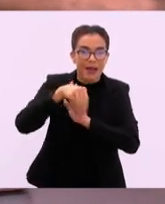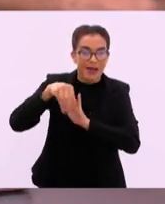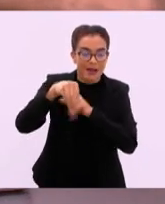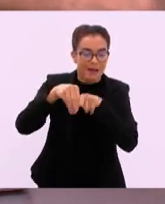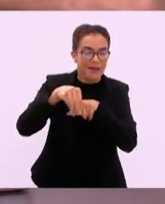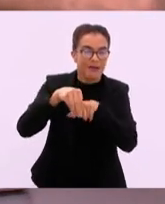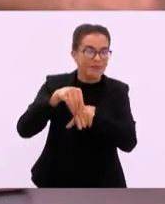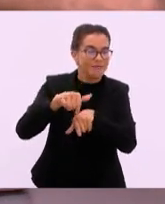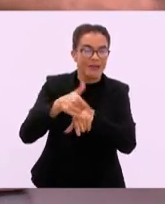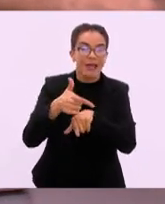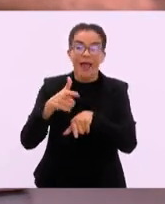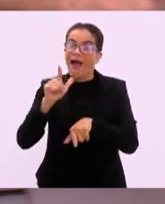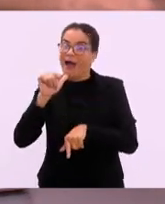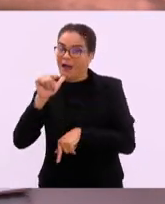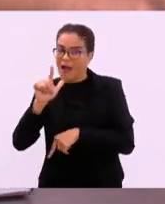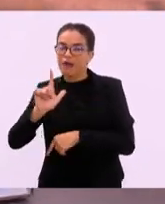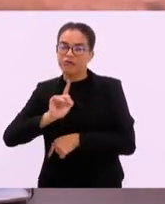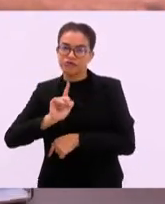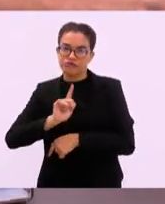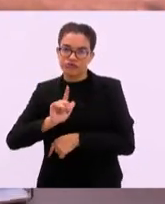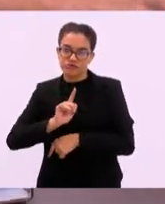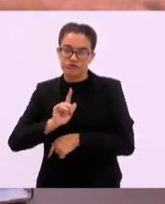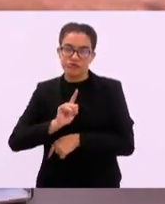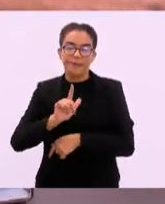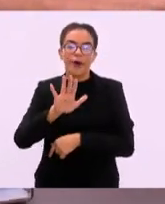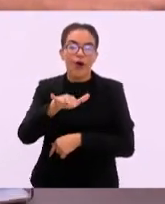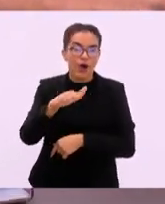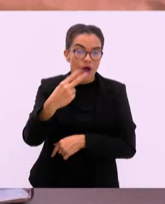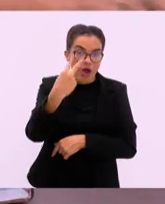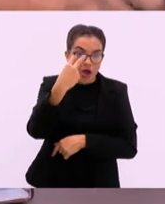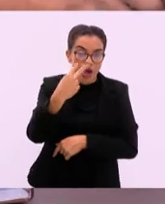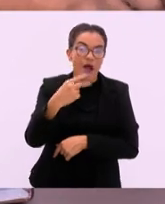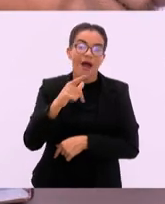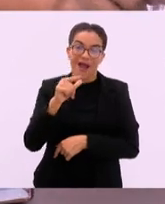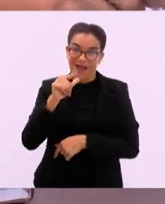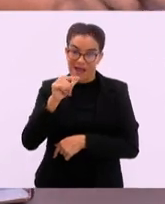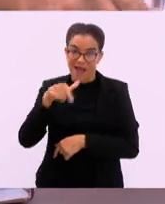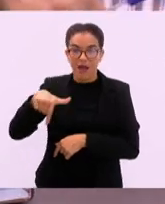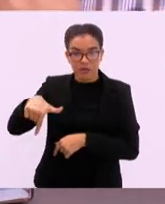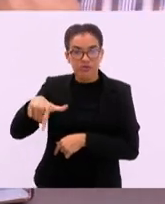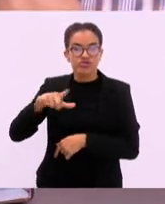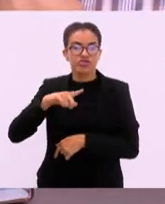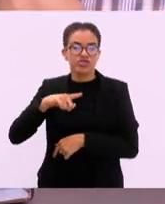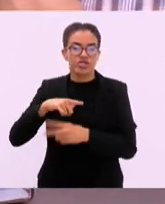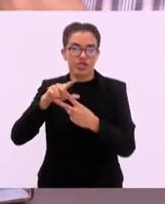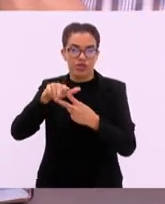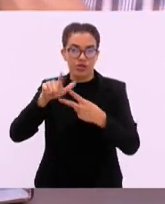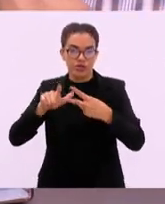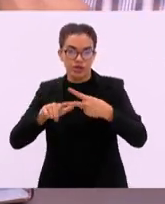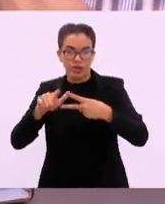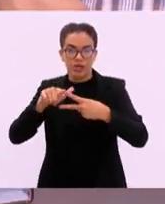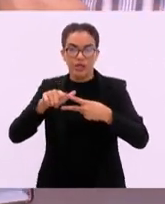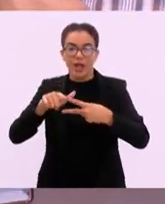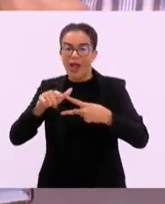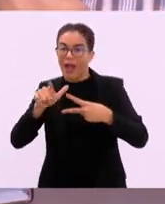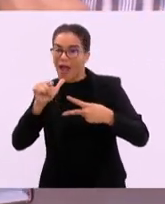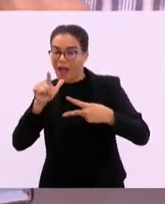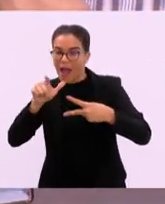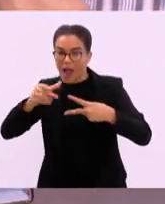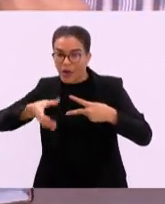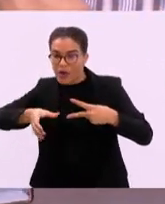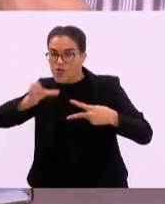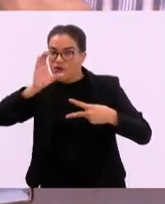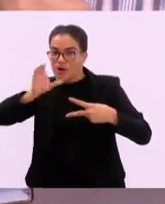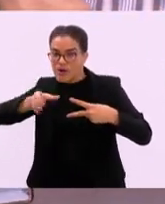água. Por exemplo, tem deputada Amorim, para água, tem dois padrões, para potabilidade, que é a água que a